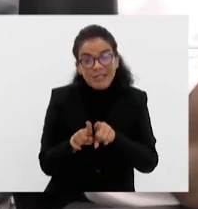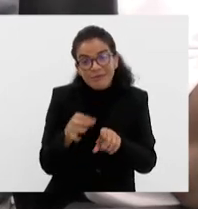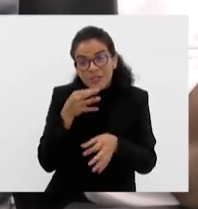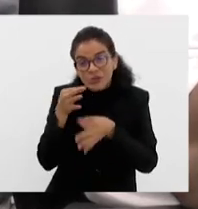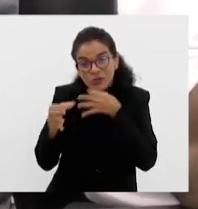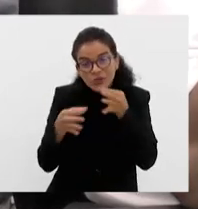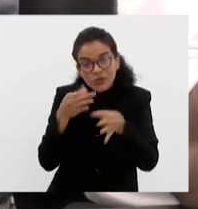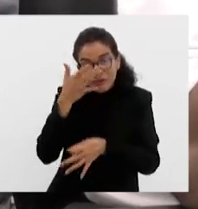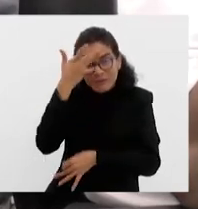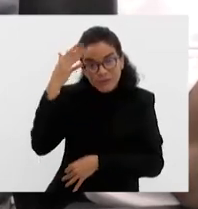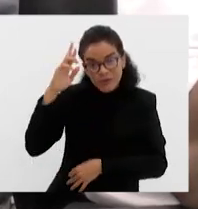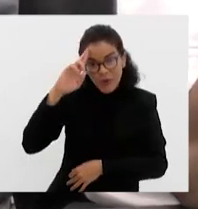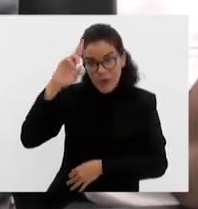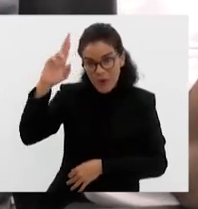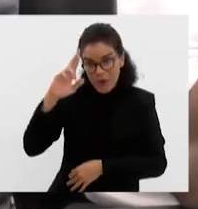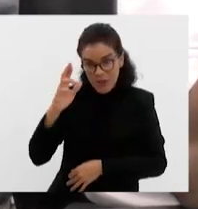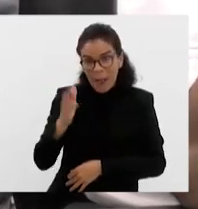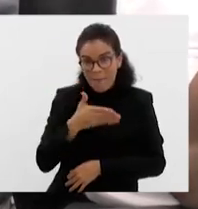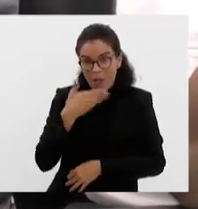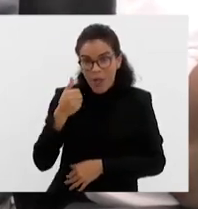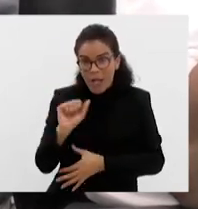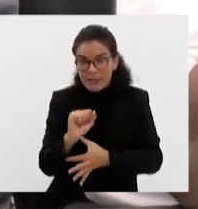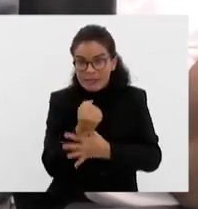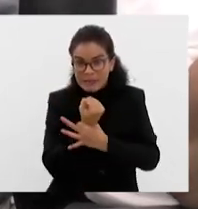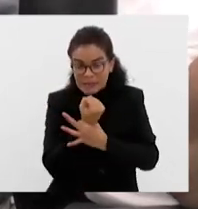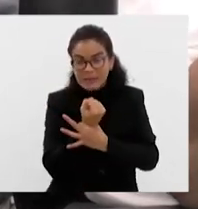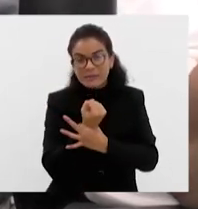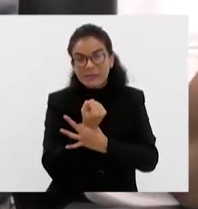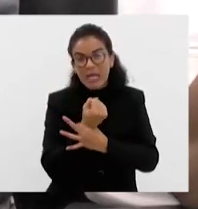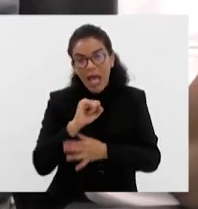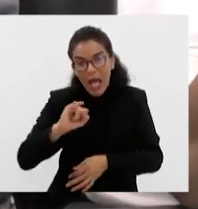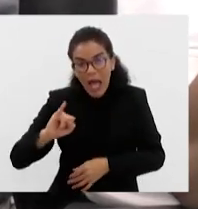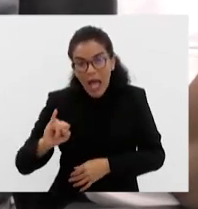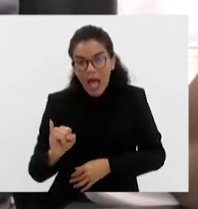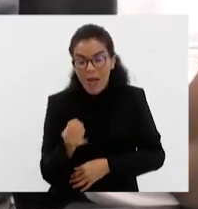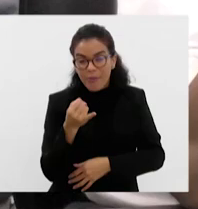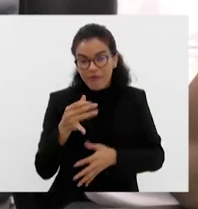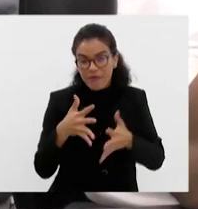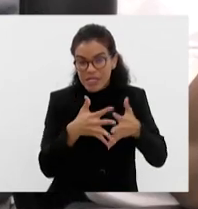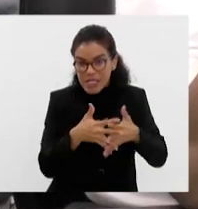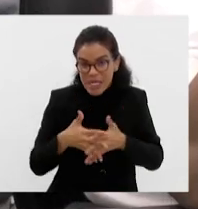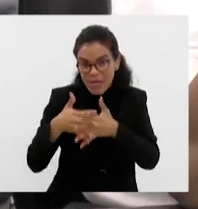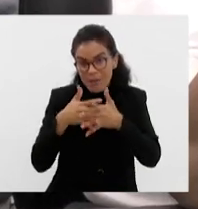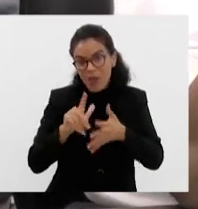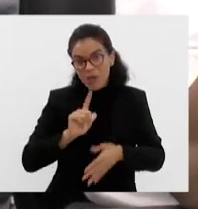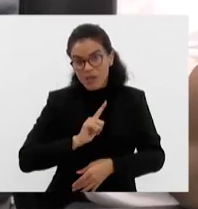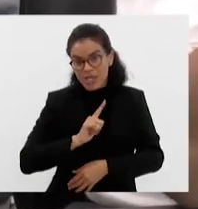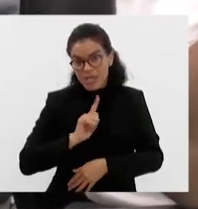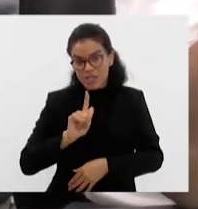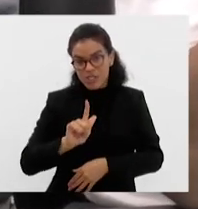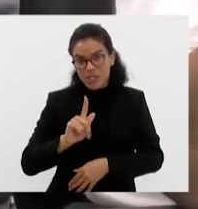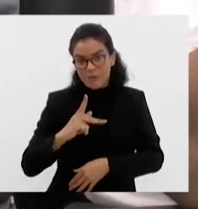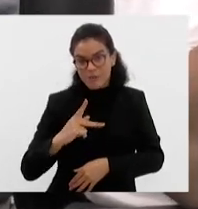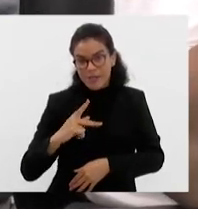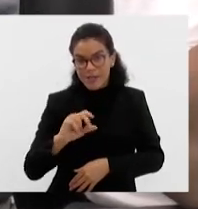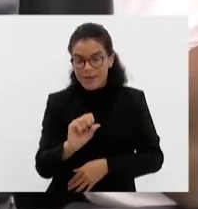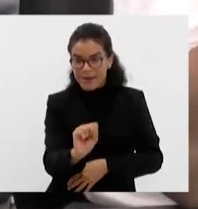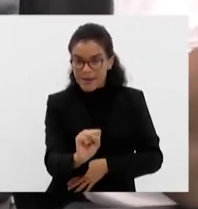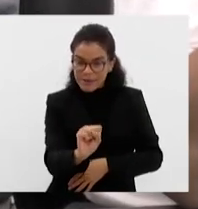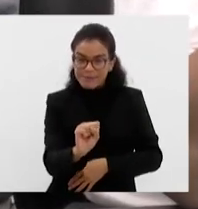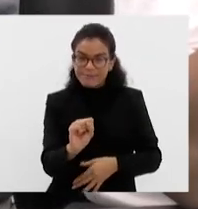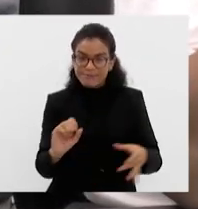para o autor, se ele quer melhorar a segurança, que ele aproveite que todo caminhão já tem um GPS, que isso